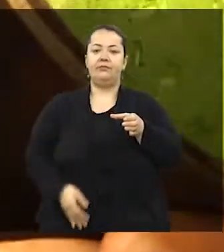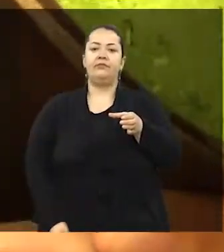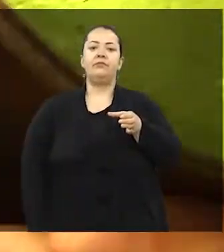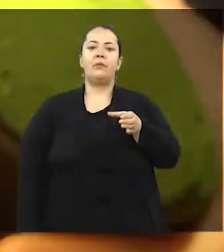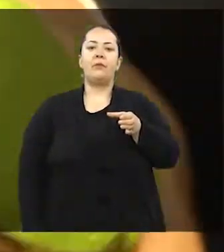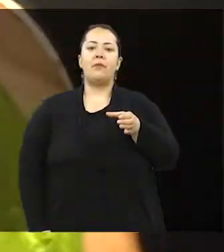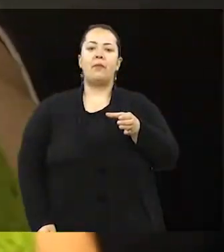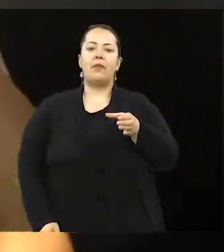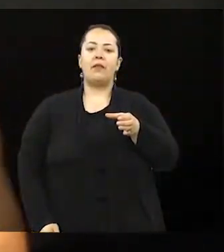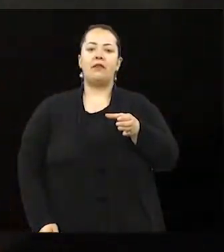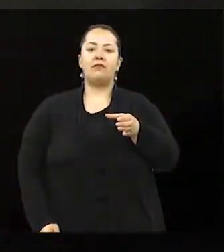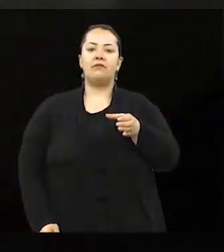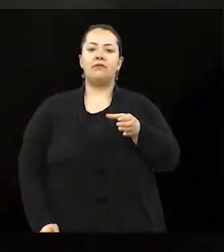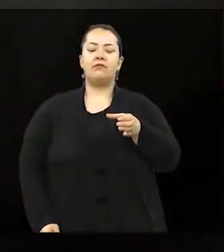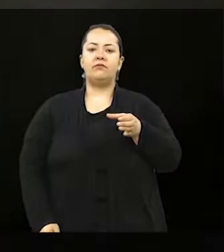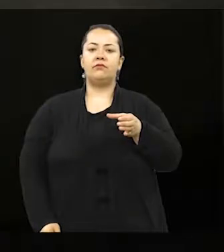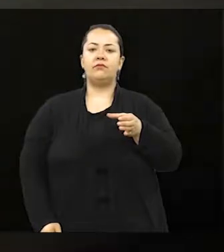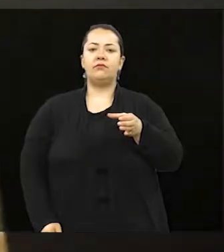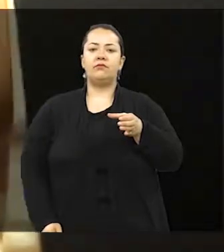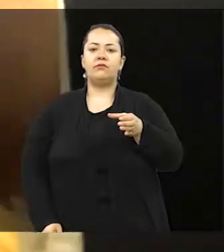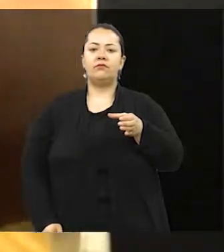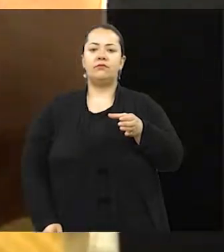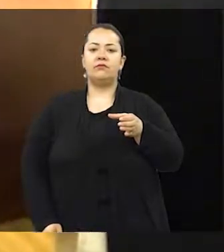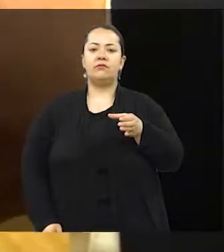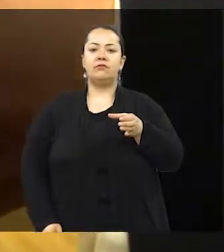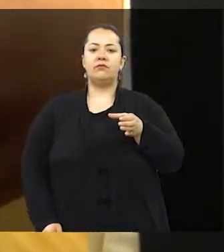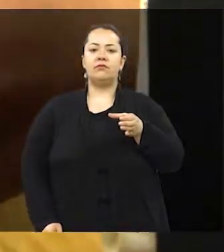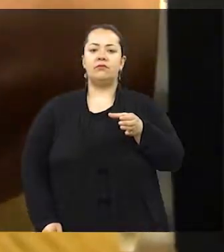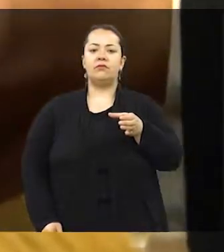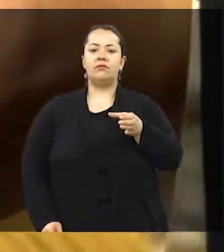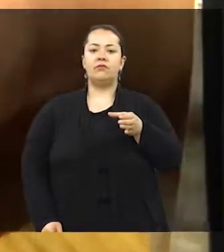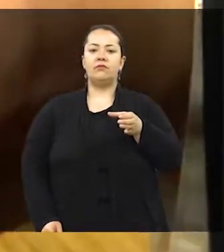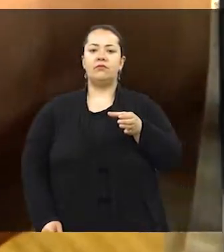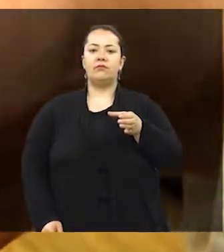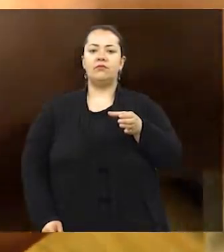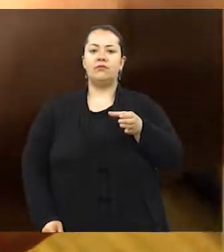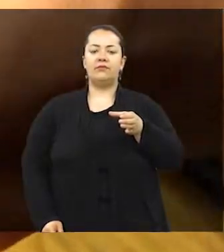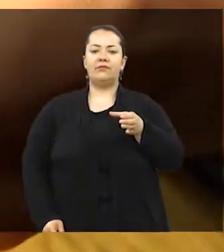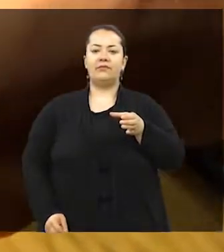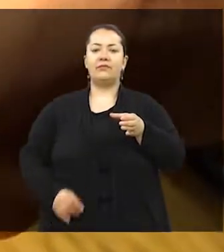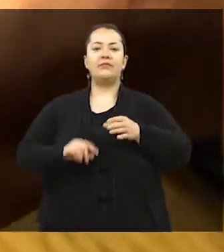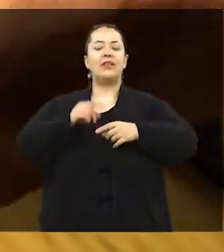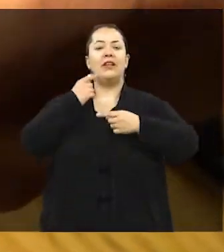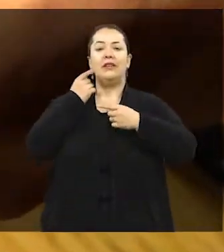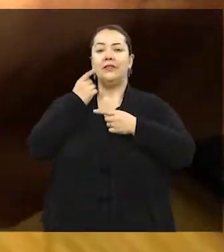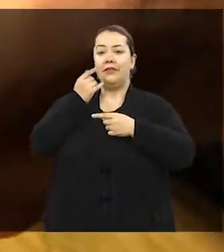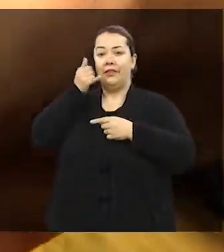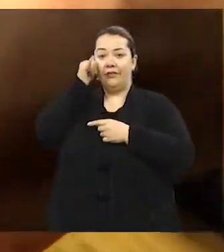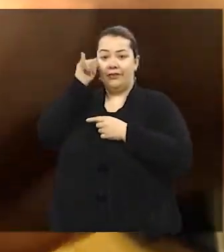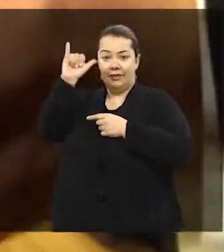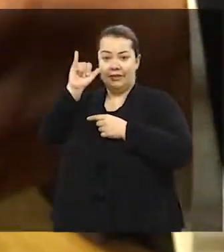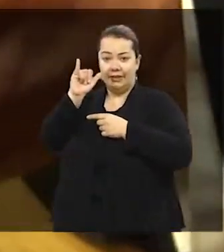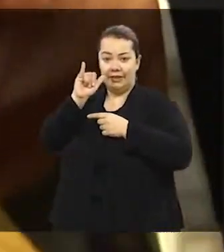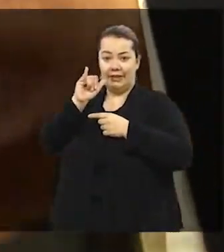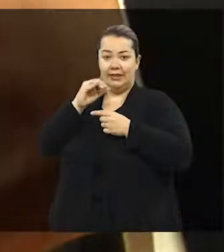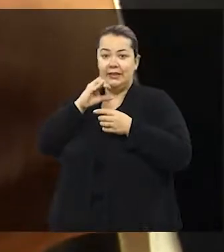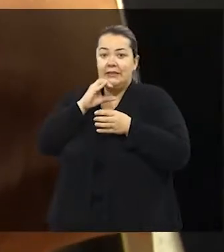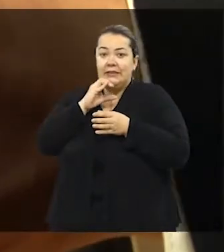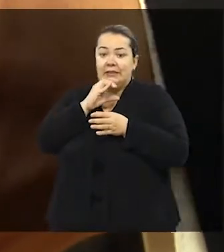Com o auxílio da bomba, arruma-se o topete ou barranco.